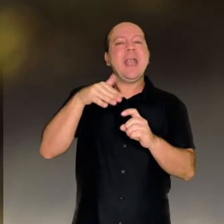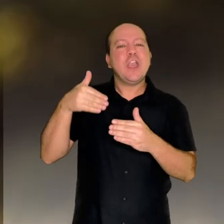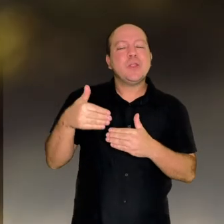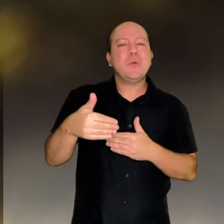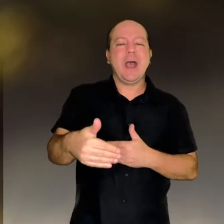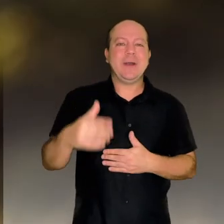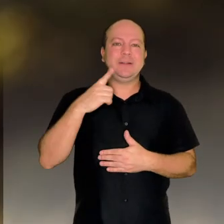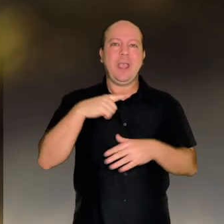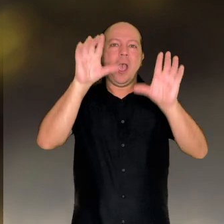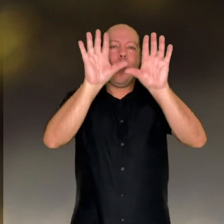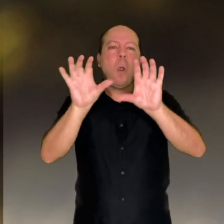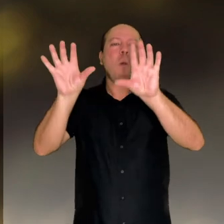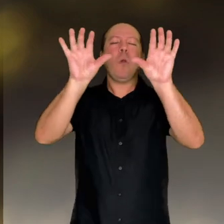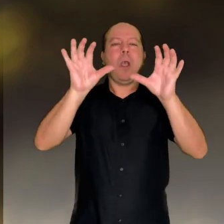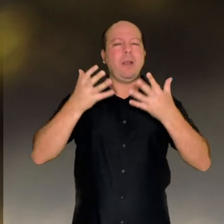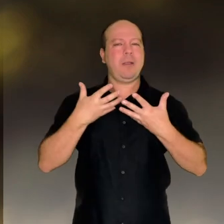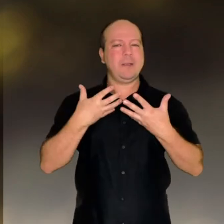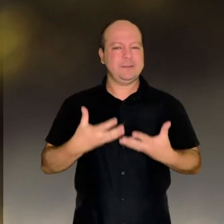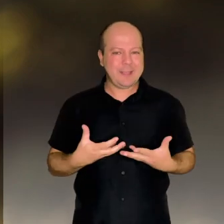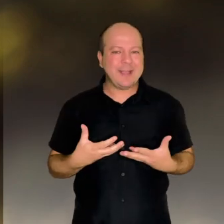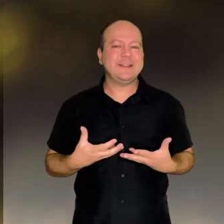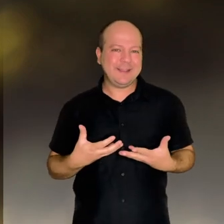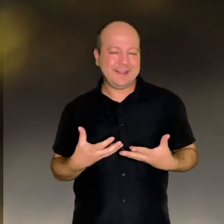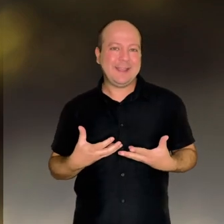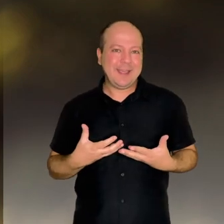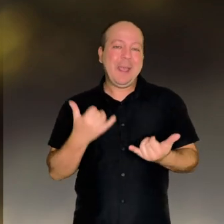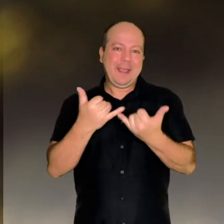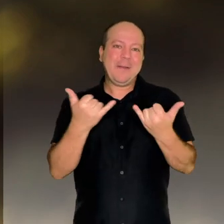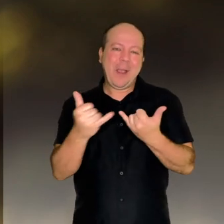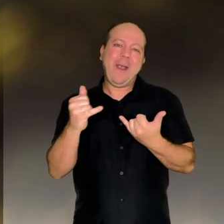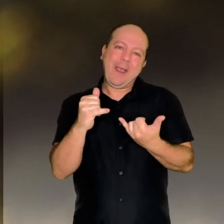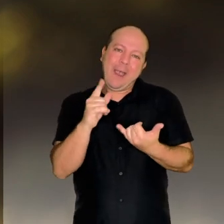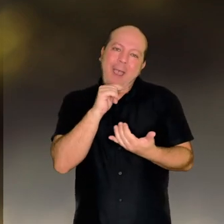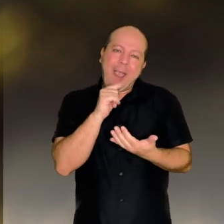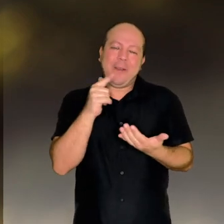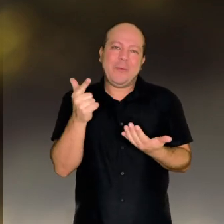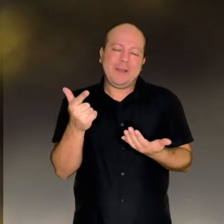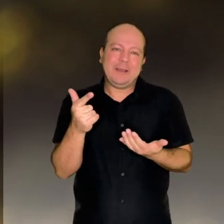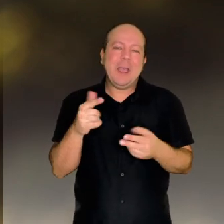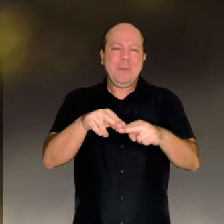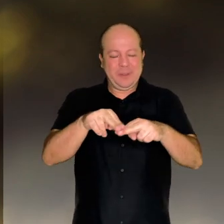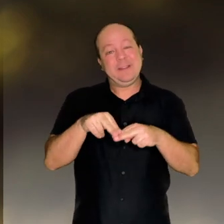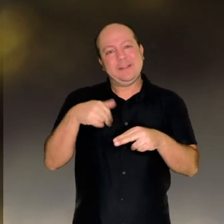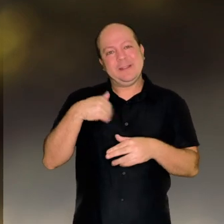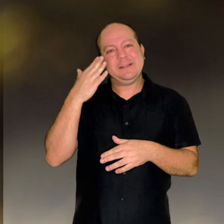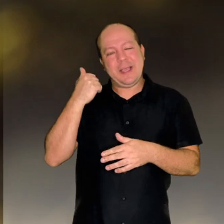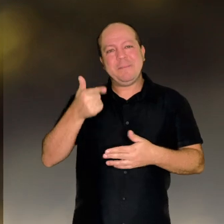ritual quando via a nuvem cansada. E nuvem vem do quê? Água. Então há águas e